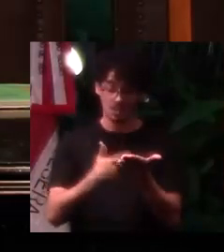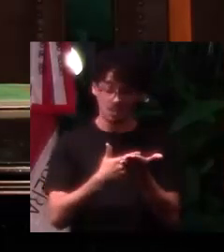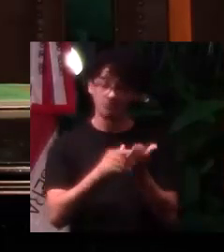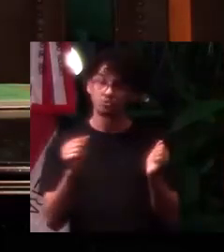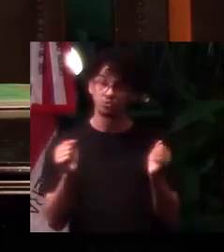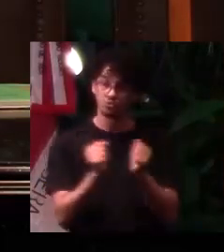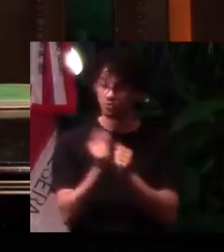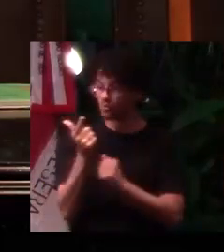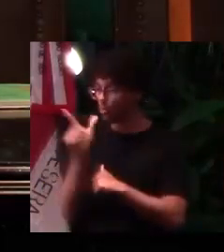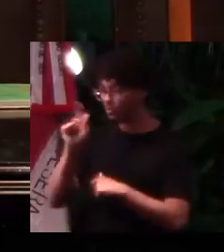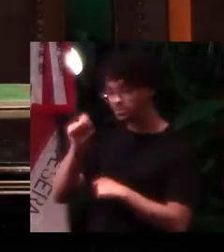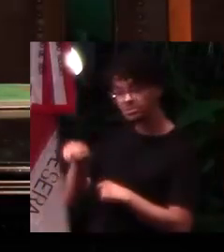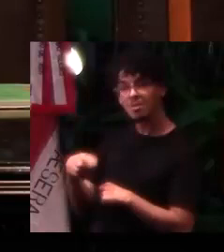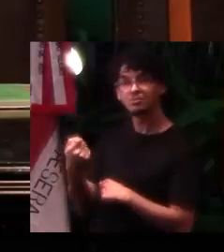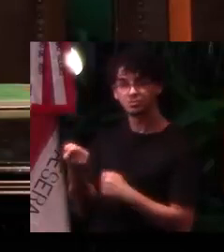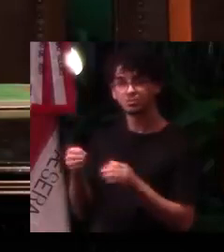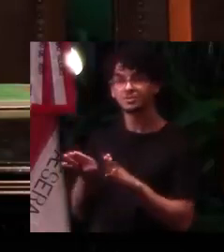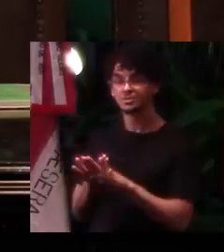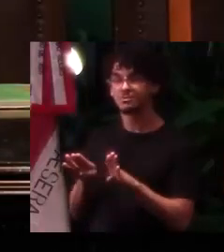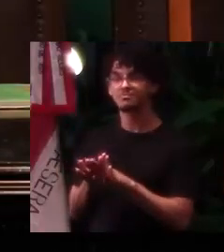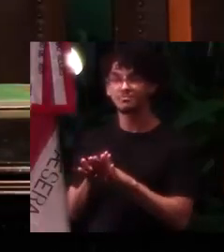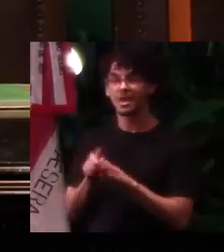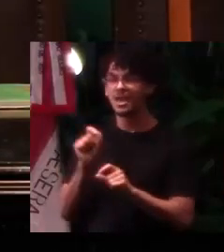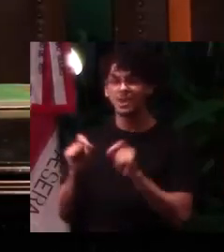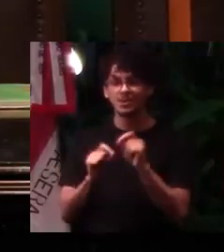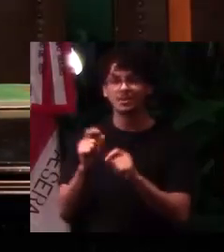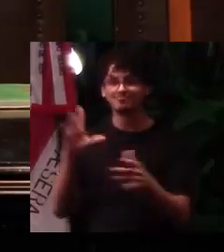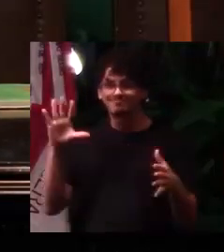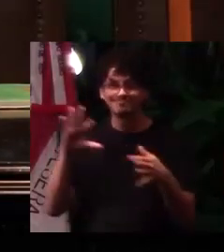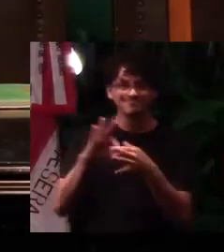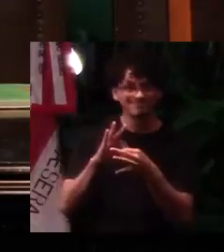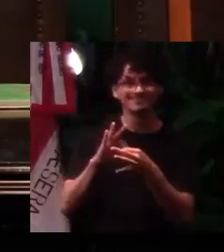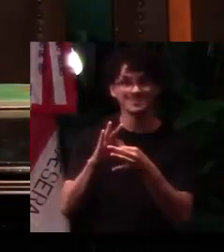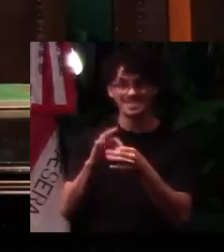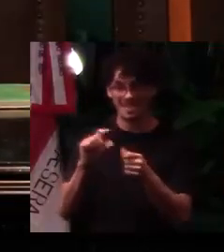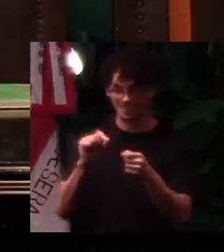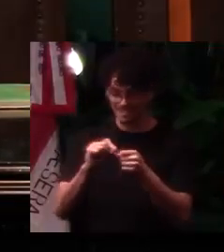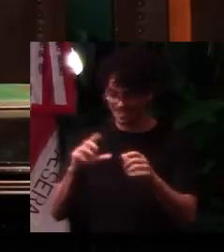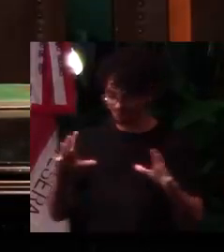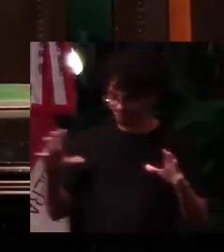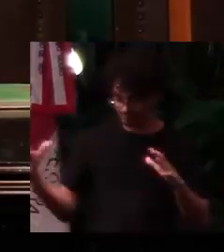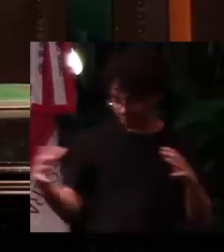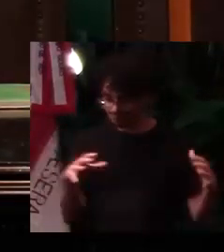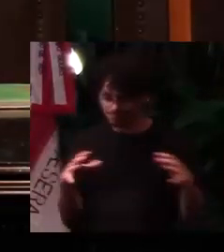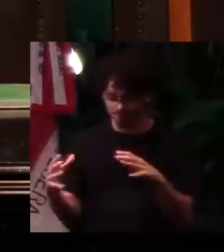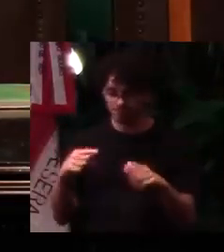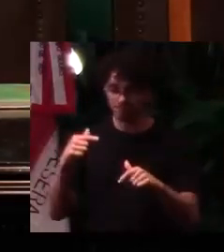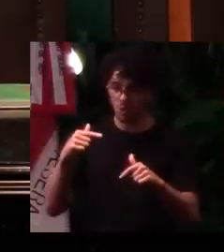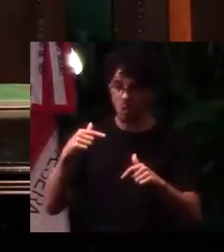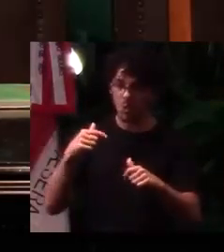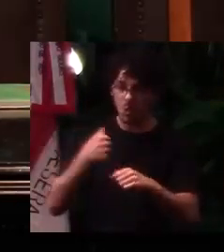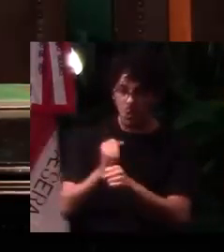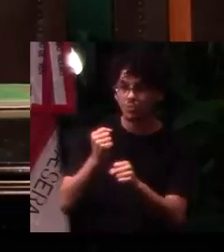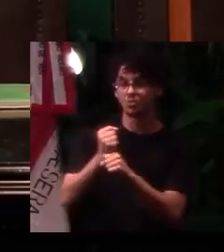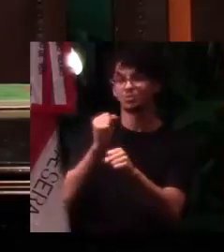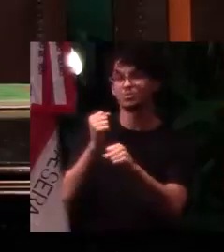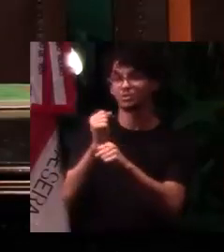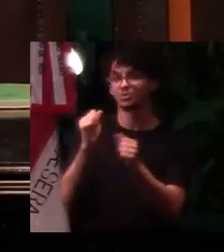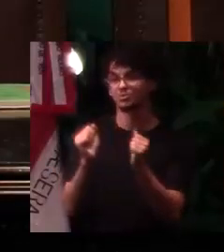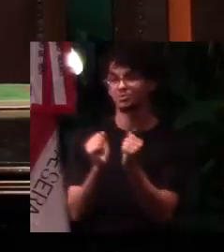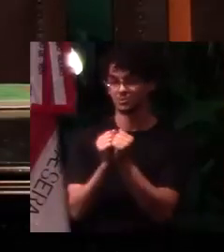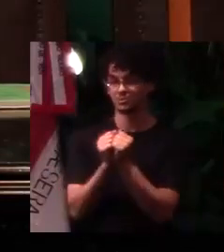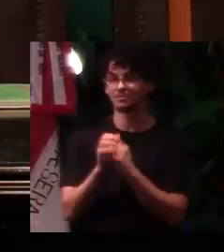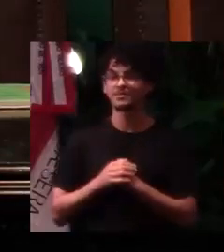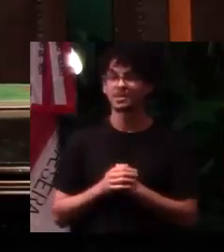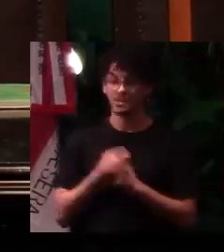ideia de múltiplas mãos, que forma, inclusive, o projeto. O projeto tem